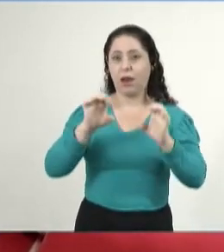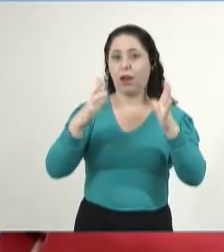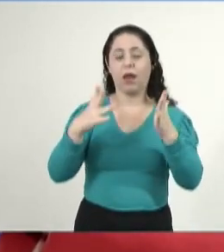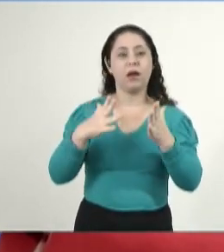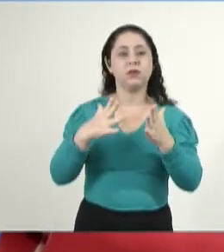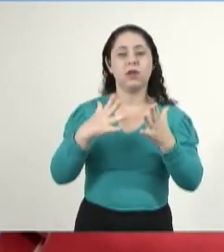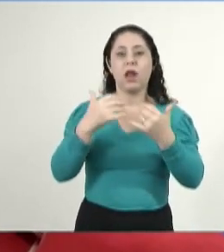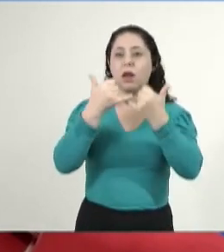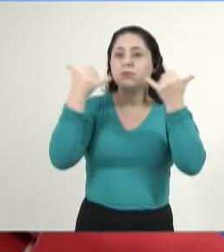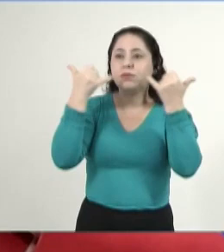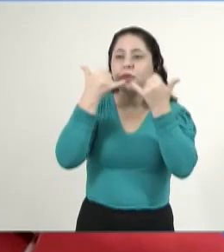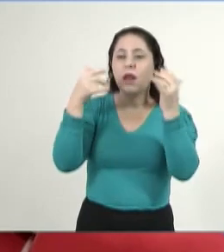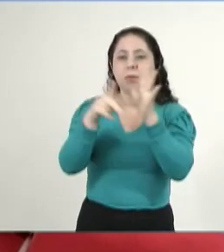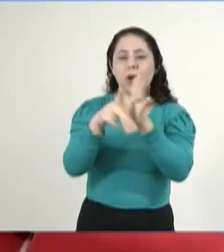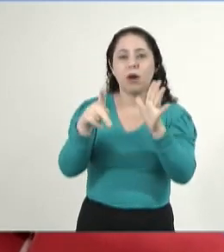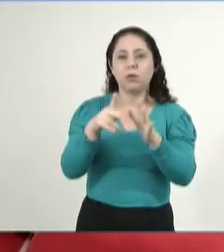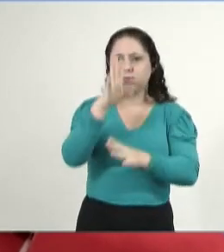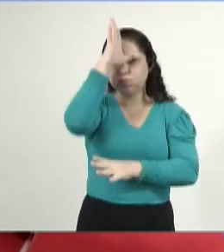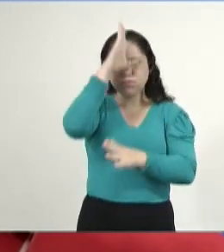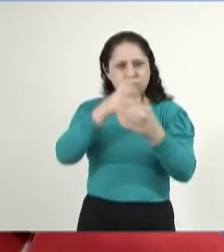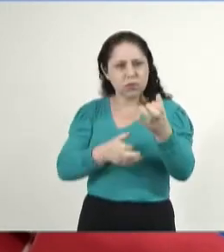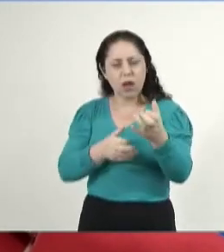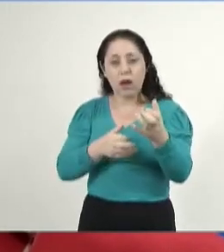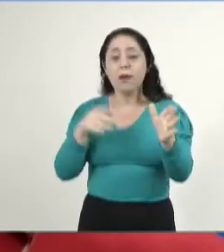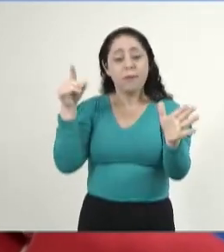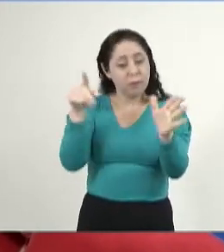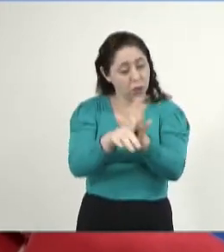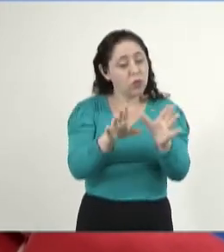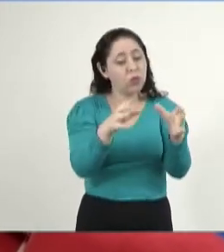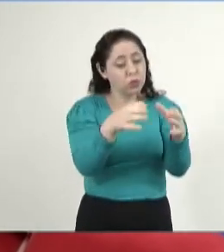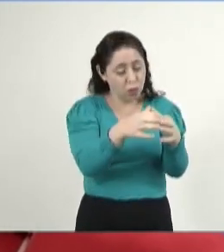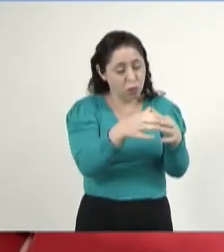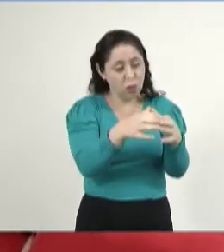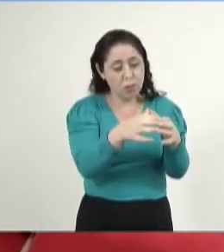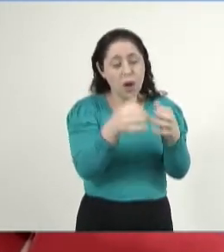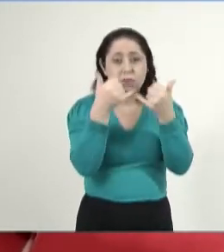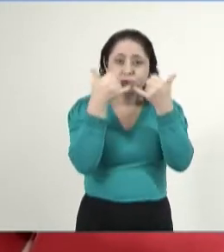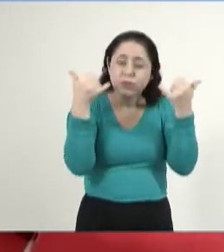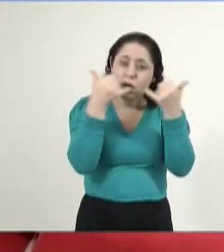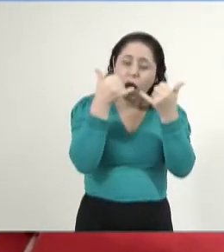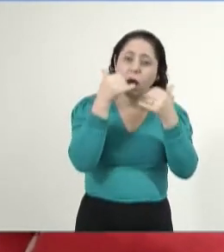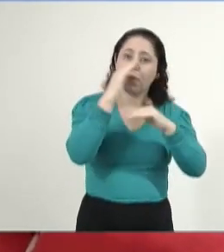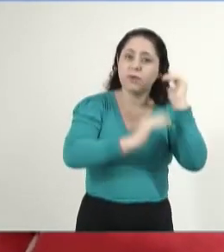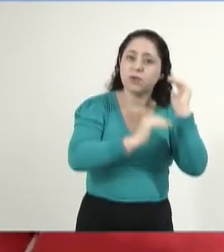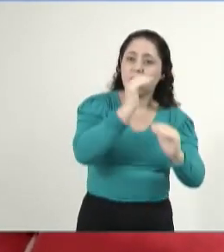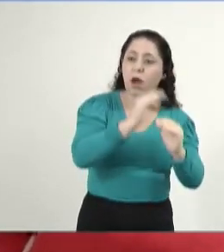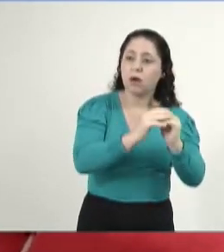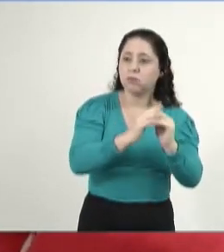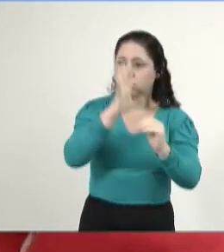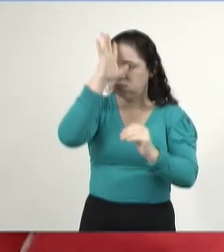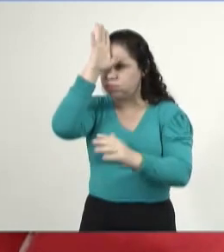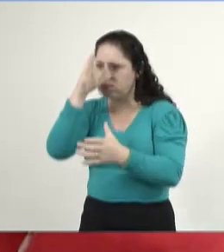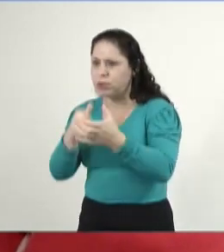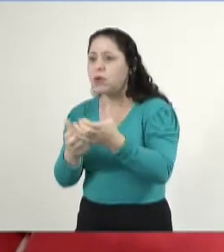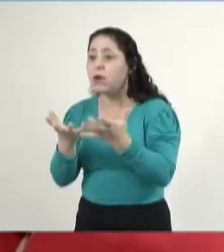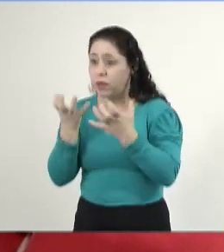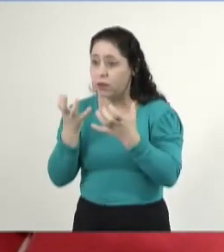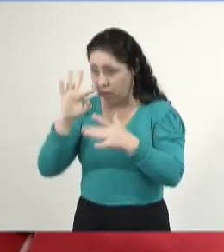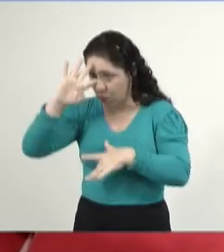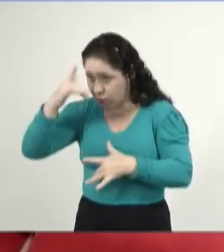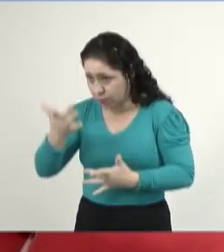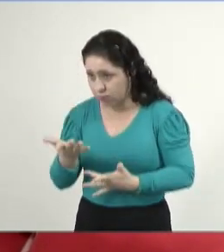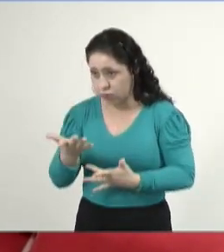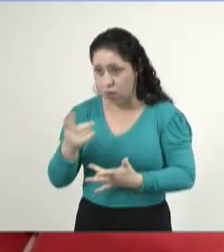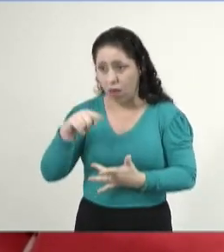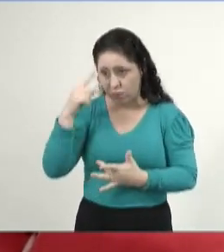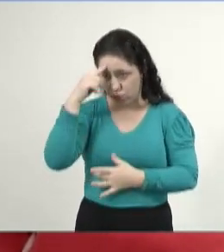do eletricista ou do bombeiro. Pergunta para a Corporação dos Eletricistas e Corporação dos Bombeiros se eles querem ser